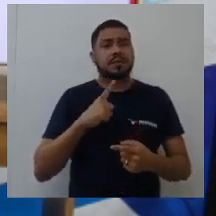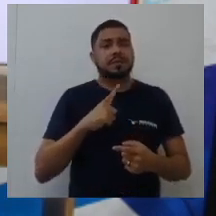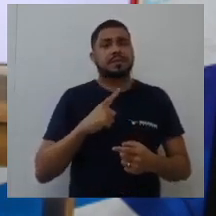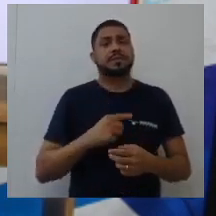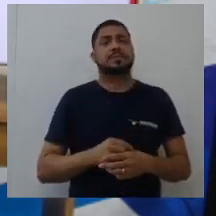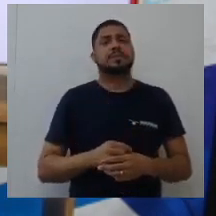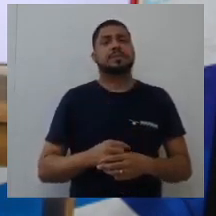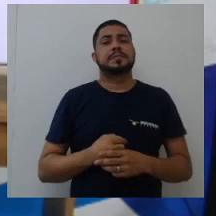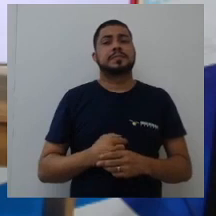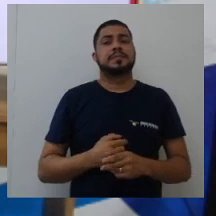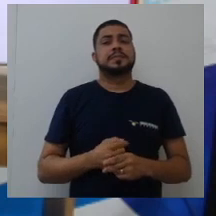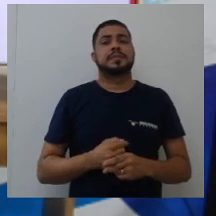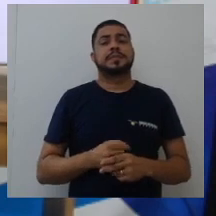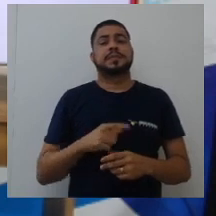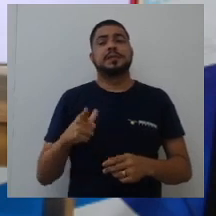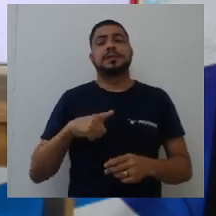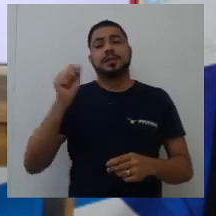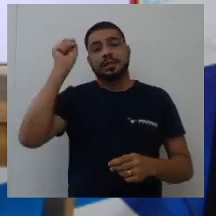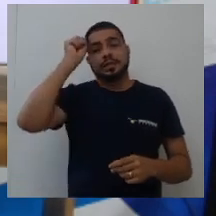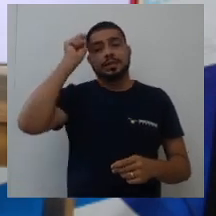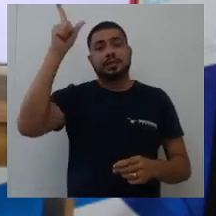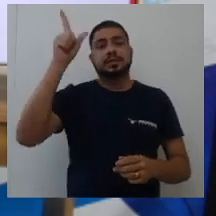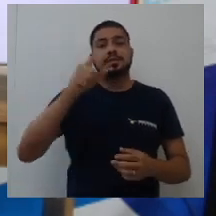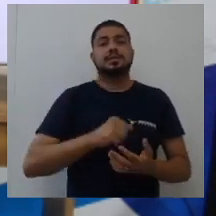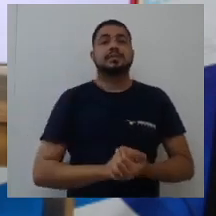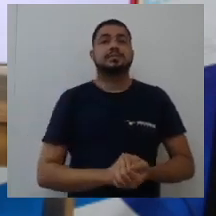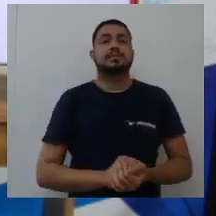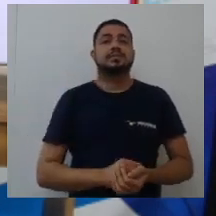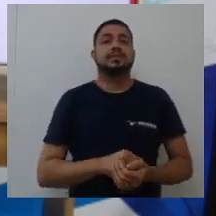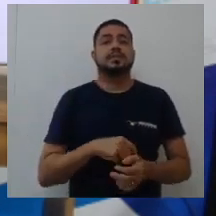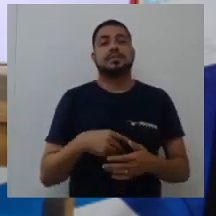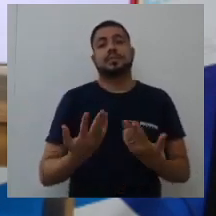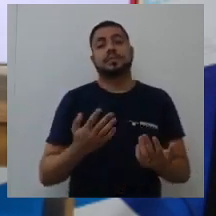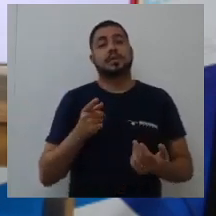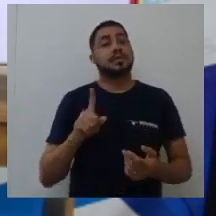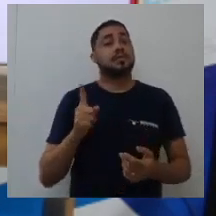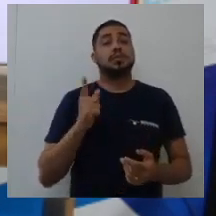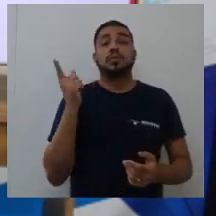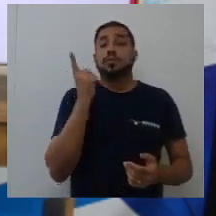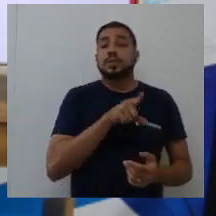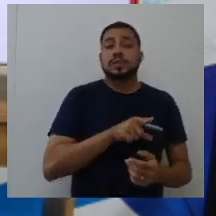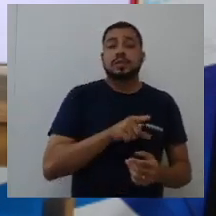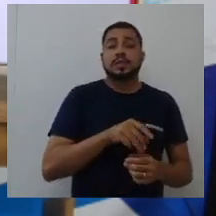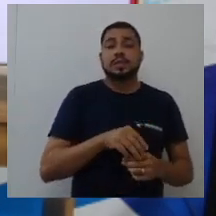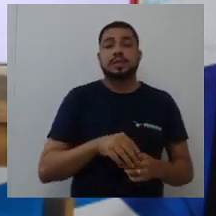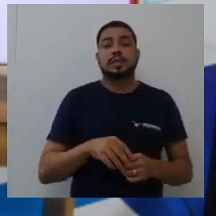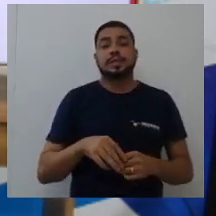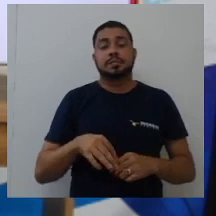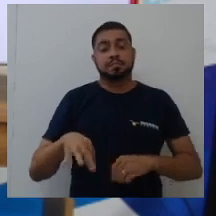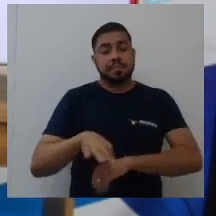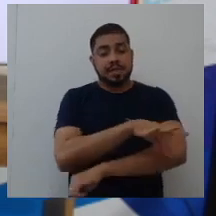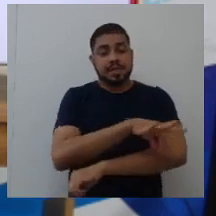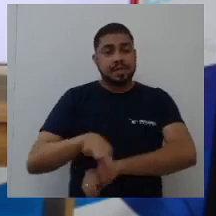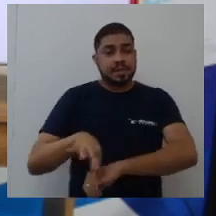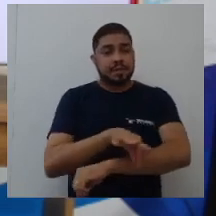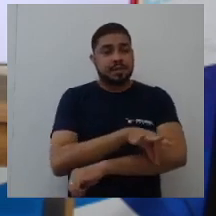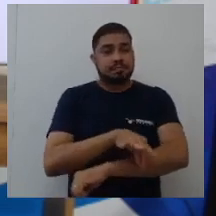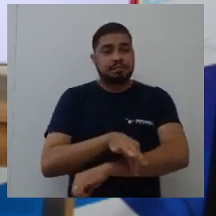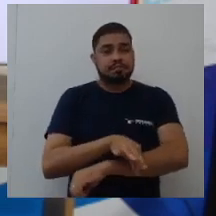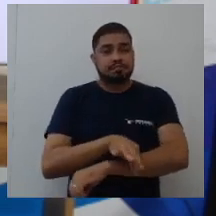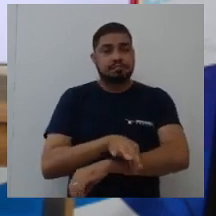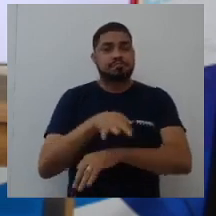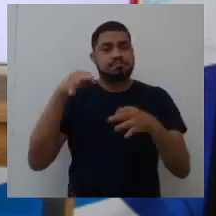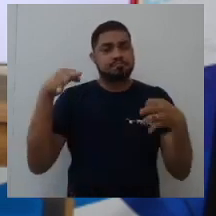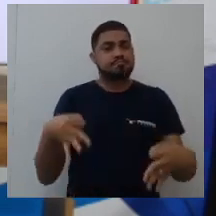aqui, da ideia de você, de repente, não conseguir medir de forma precisa,